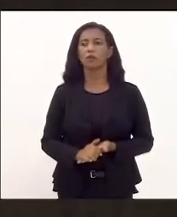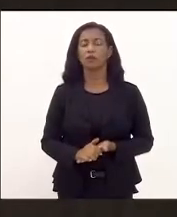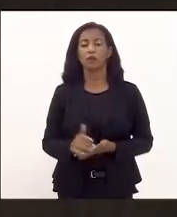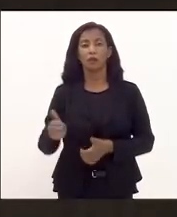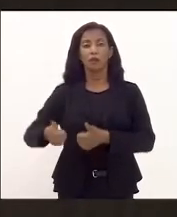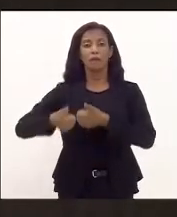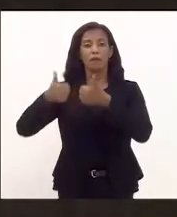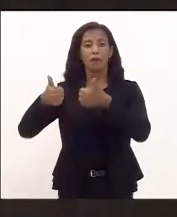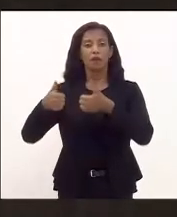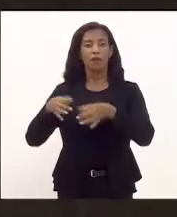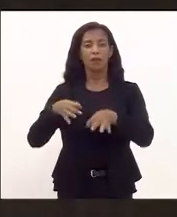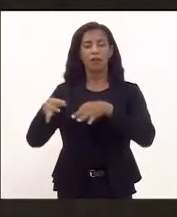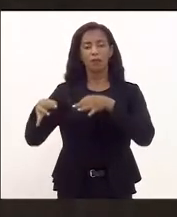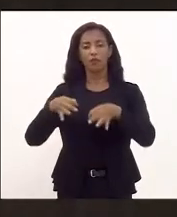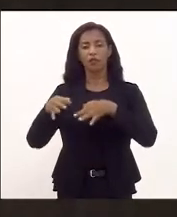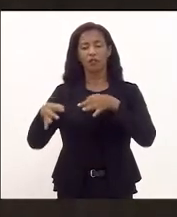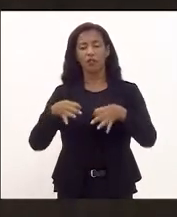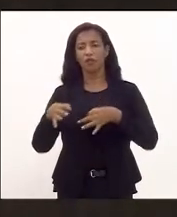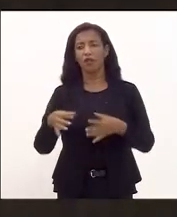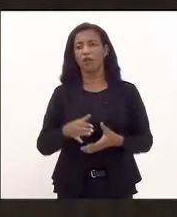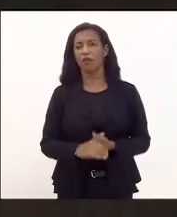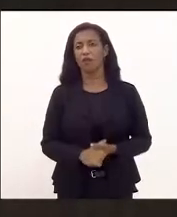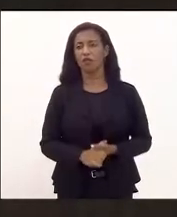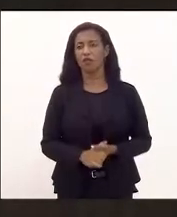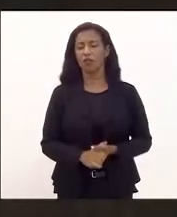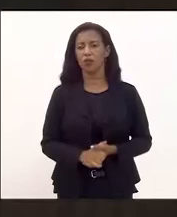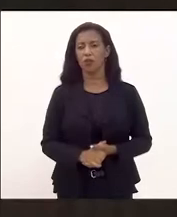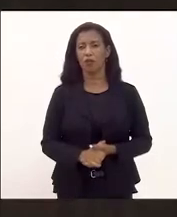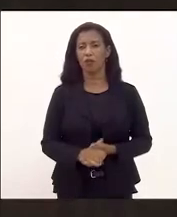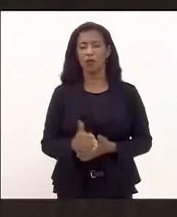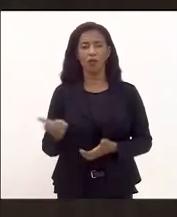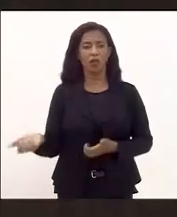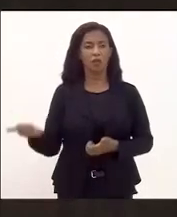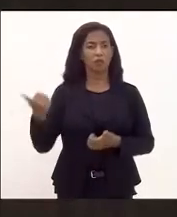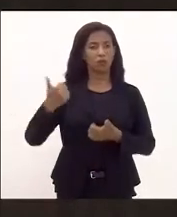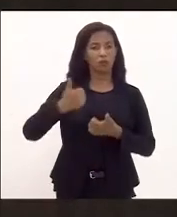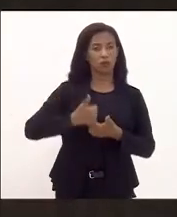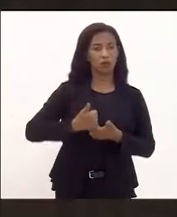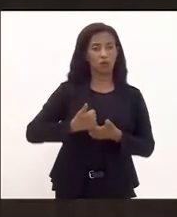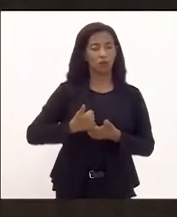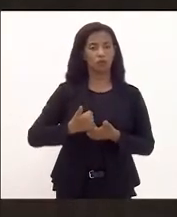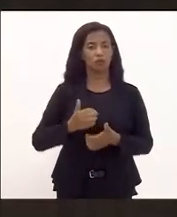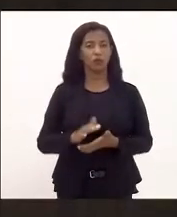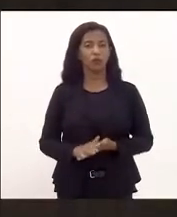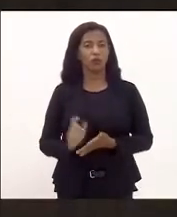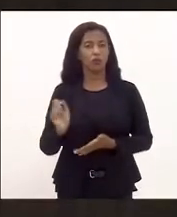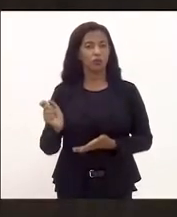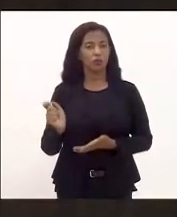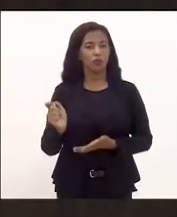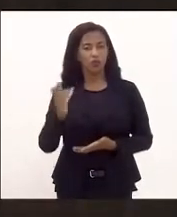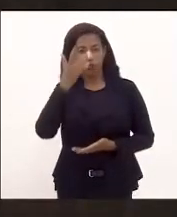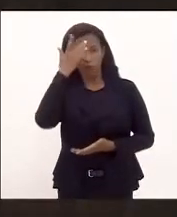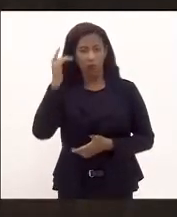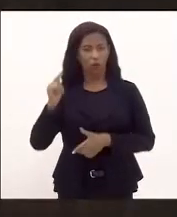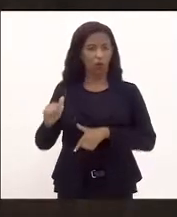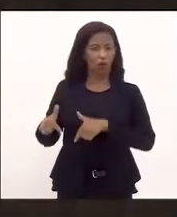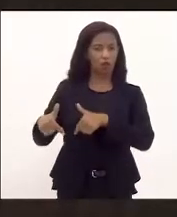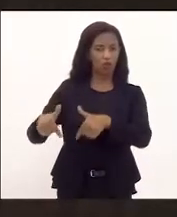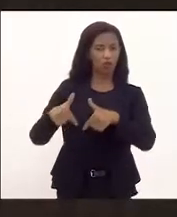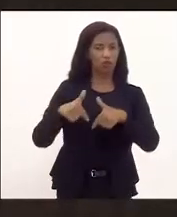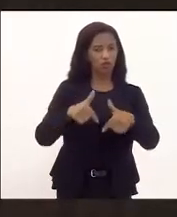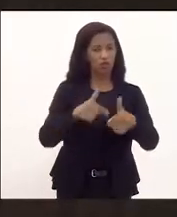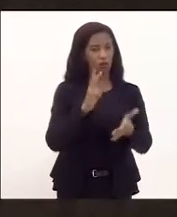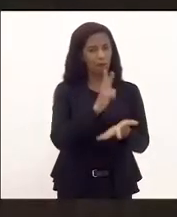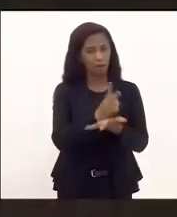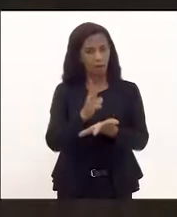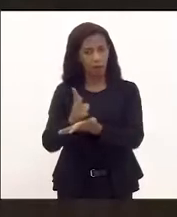melhor planejar as suas ações, de maneira que não haja nem superposição, né, dois entes atuando exatamente na mesma coisa, no mesmo